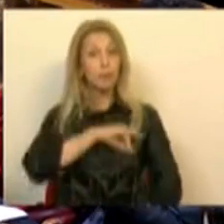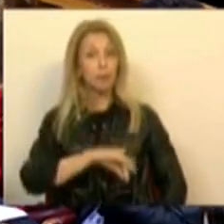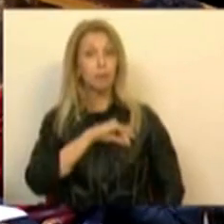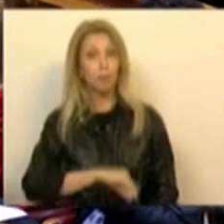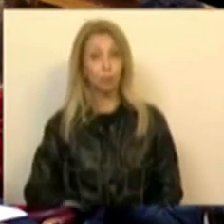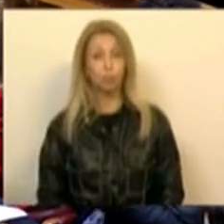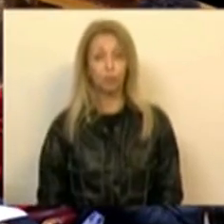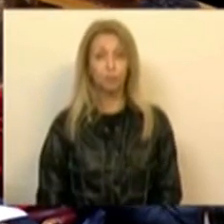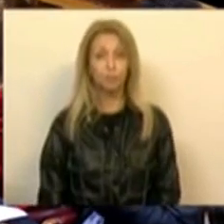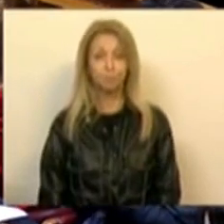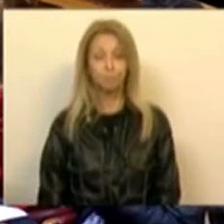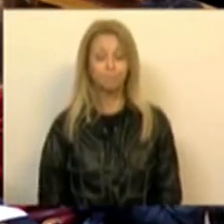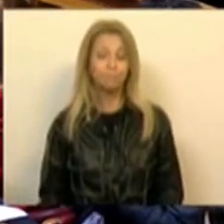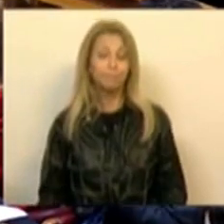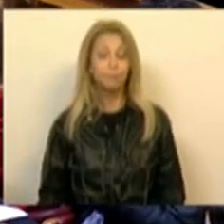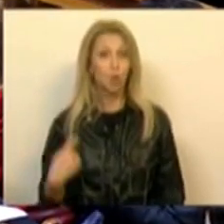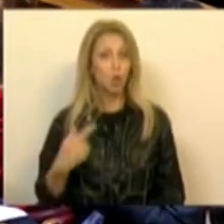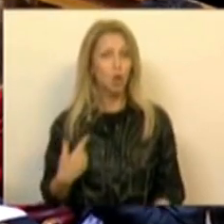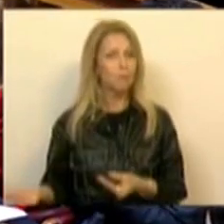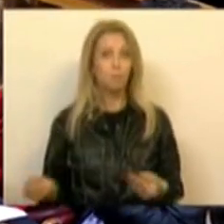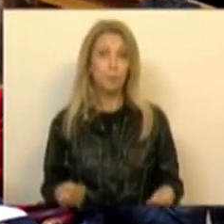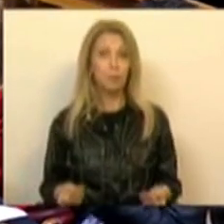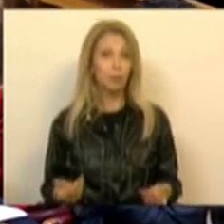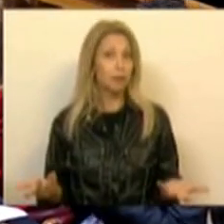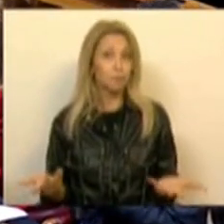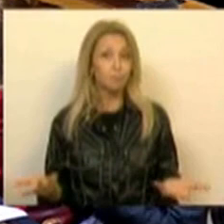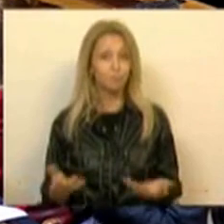rendimentos. O que é que temos a apresentar?